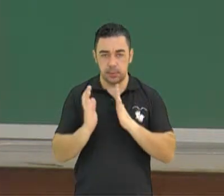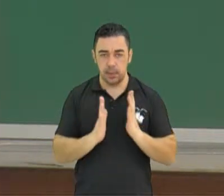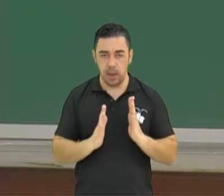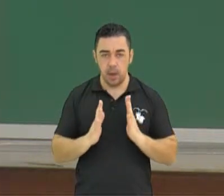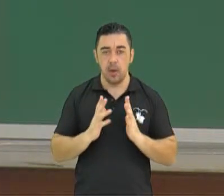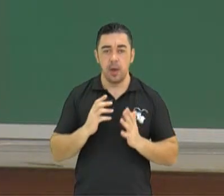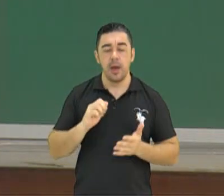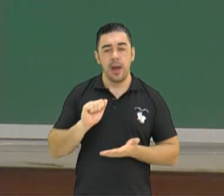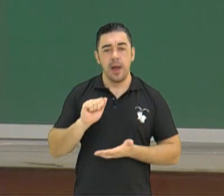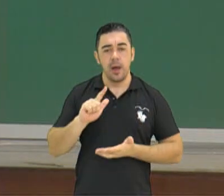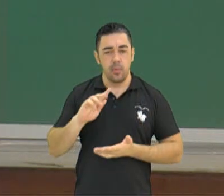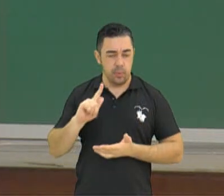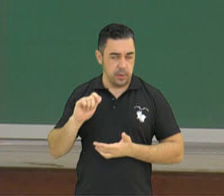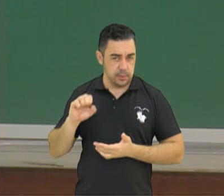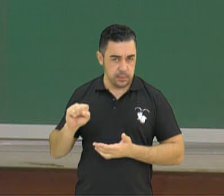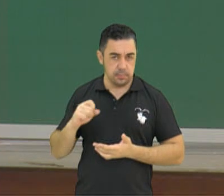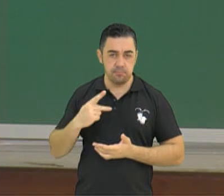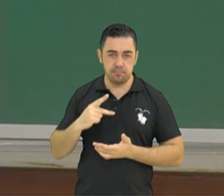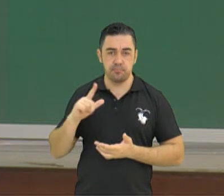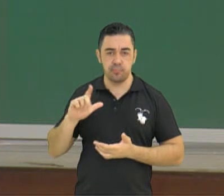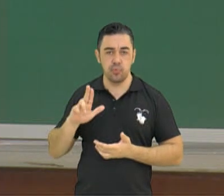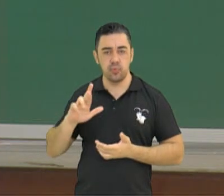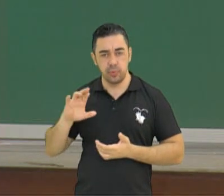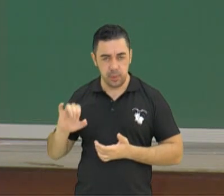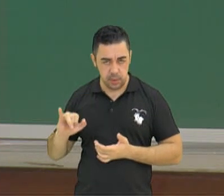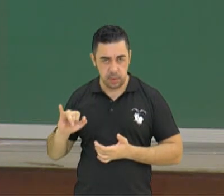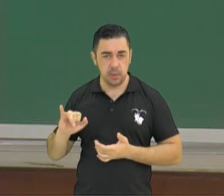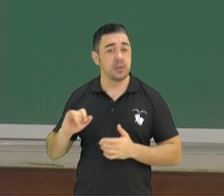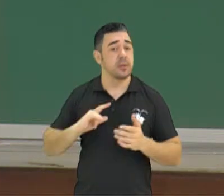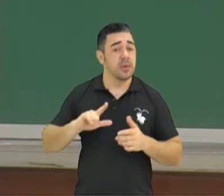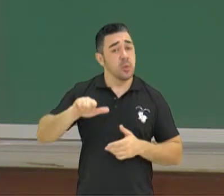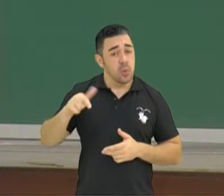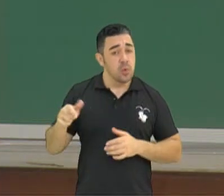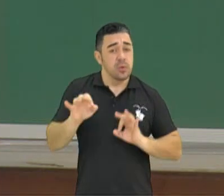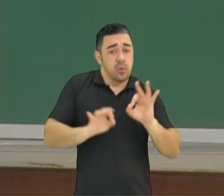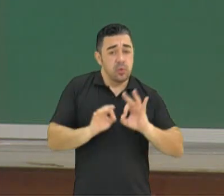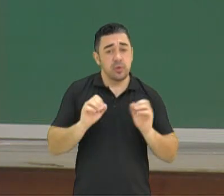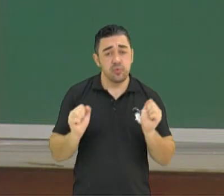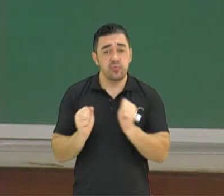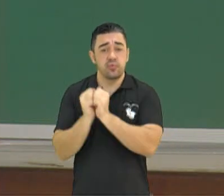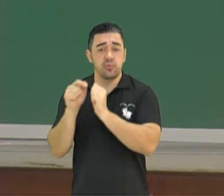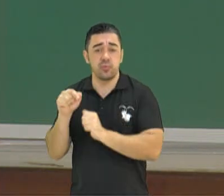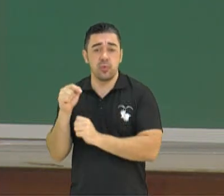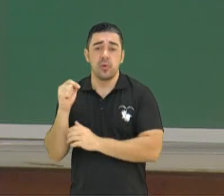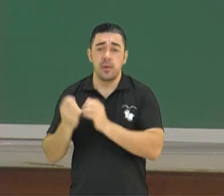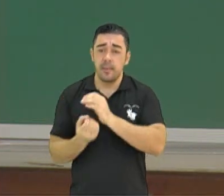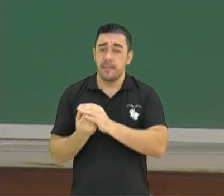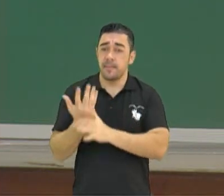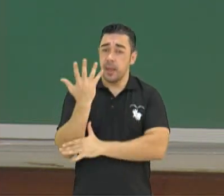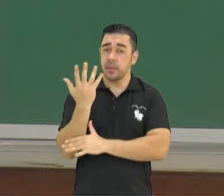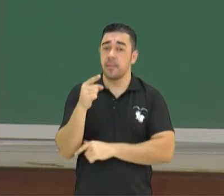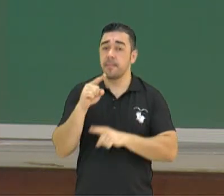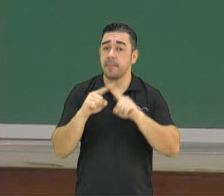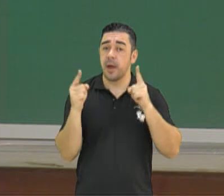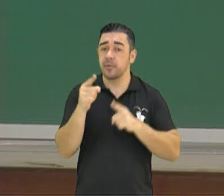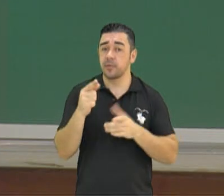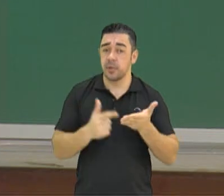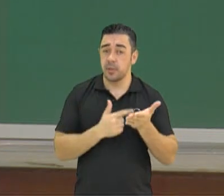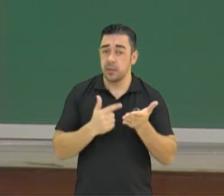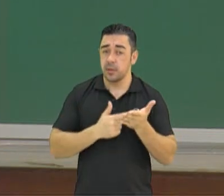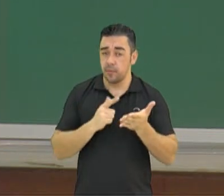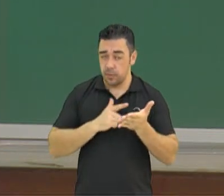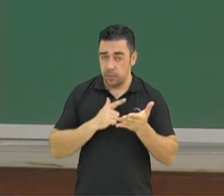também. Outras classificações acabam colocando as algas pluricelulares lá com as plantas, tá? Mas no livro de vocês está considerando